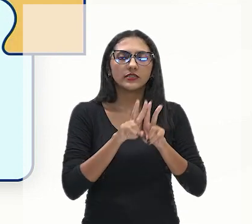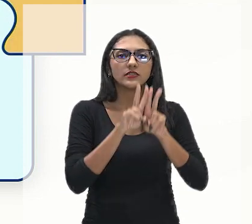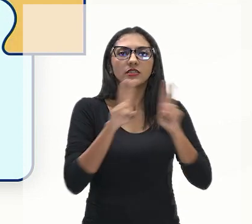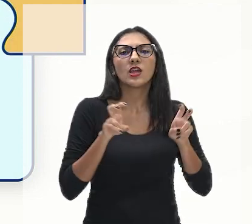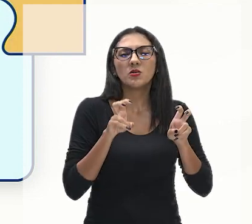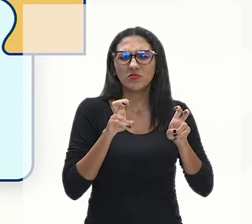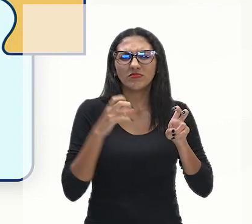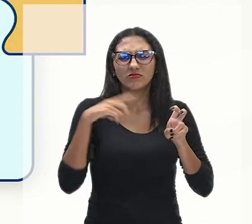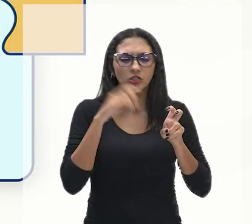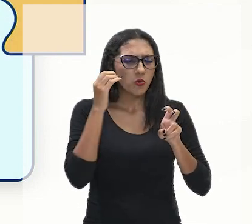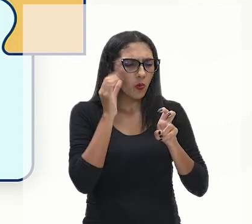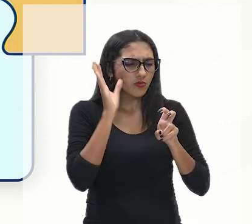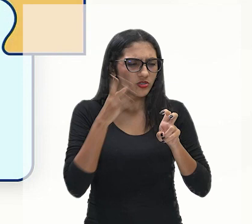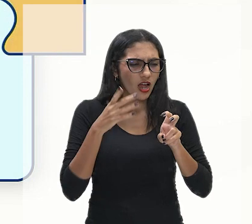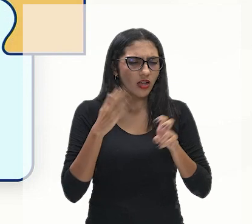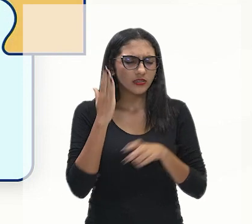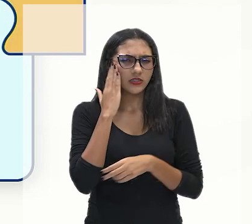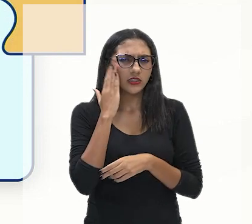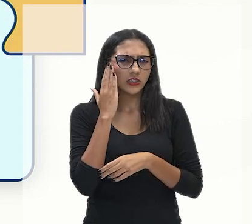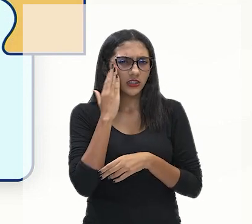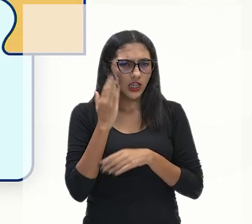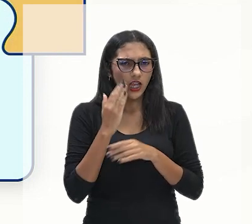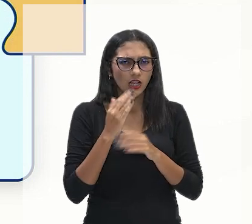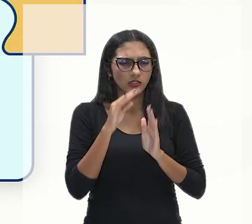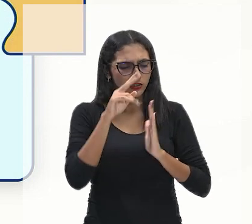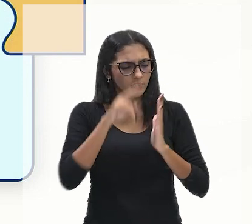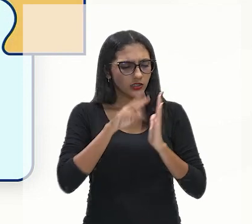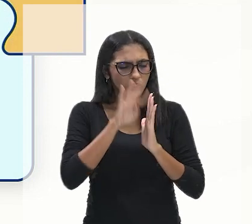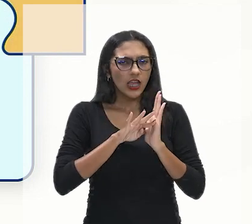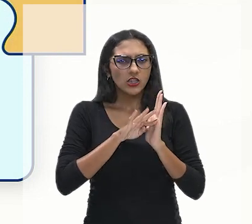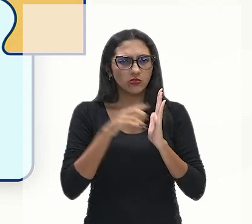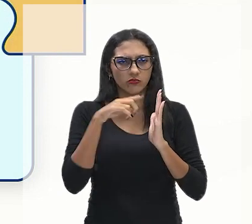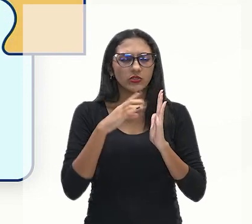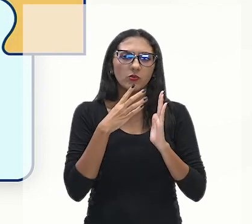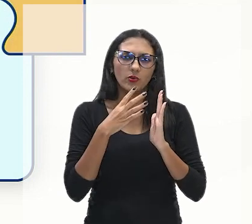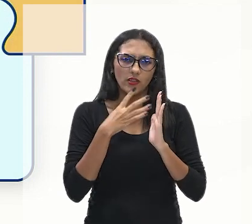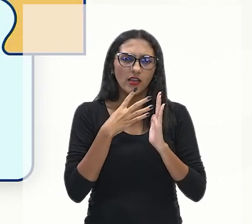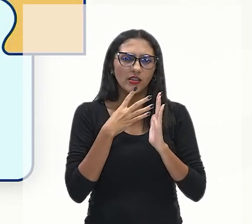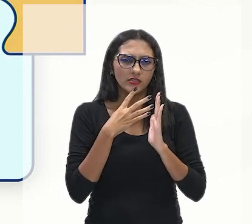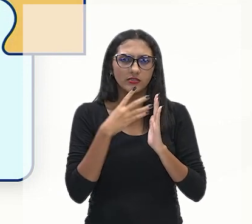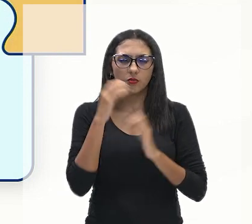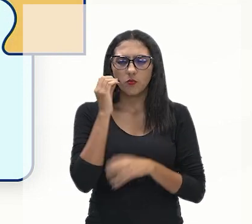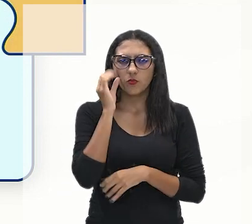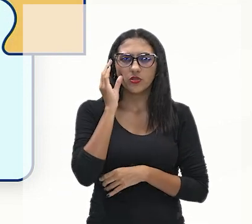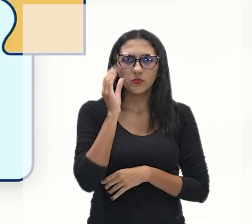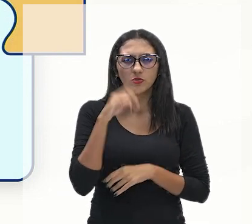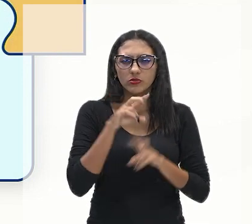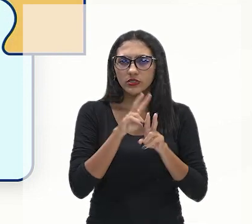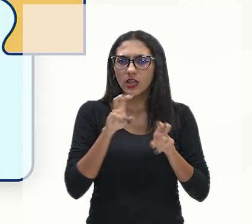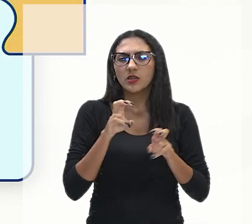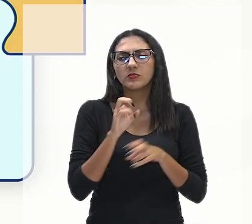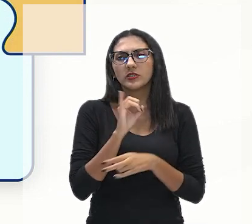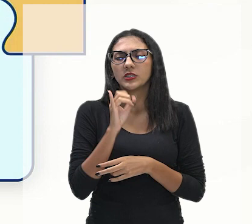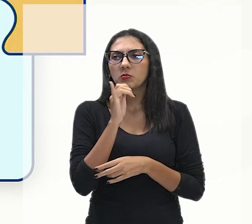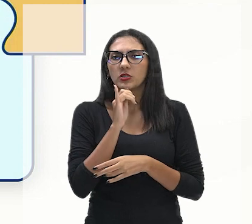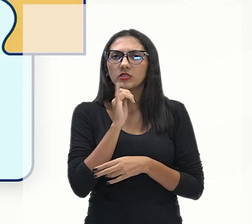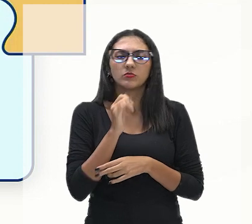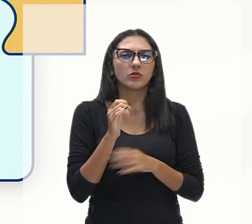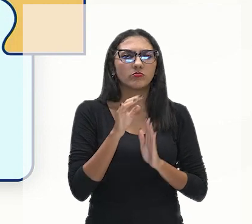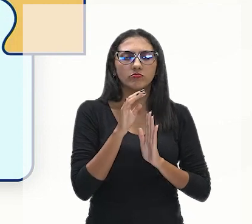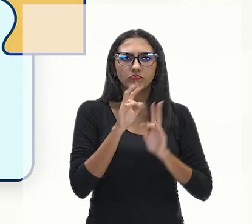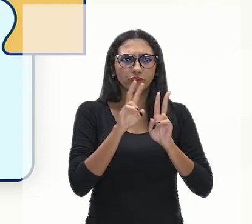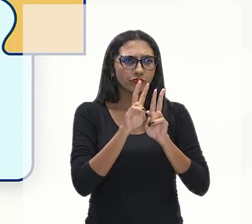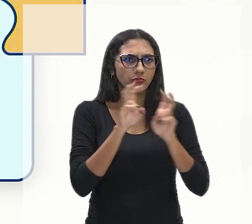está sendo abordado pelo texto. Se é um texto sobre um assunto que está